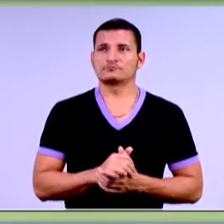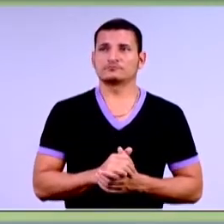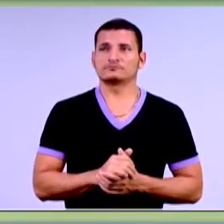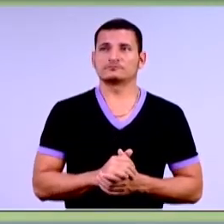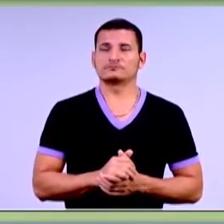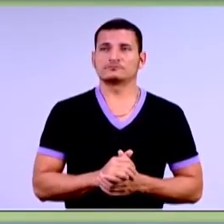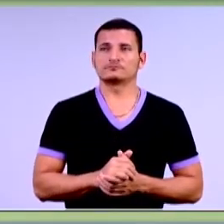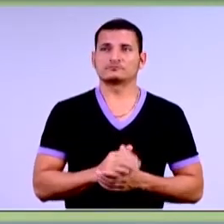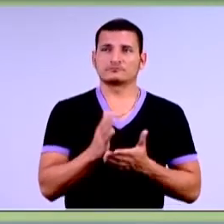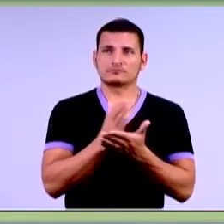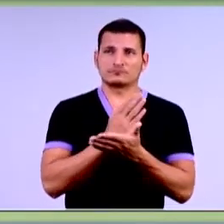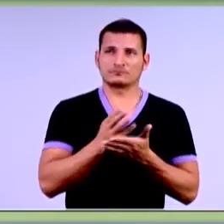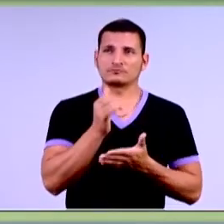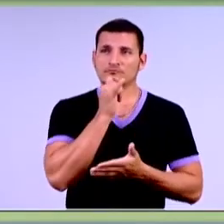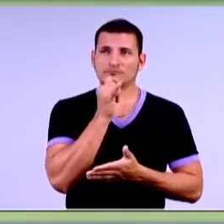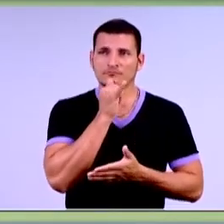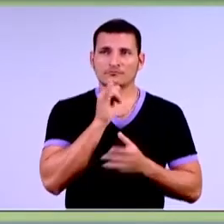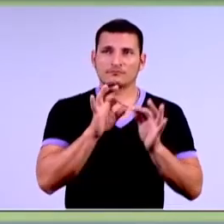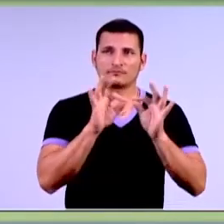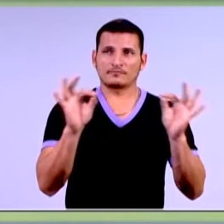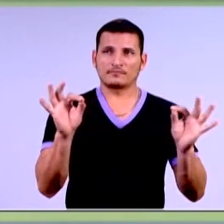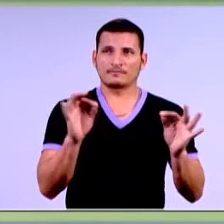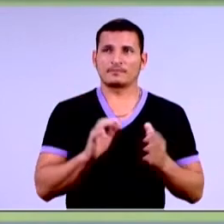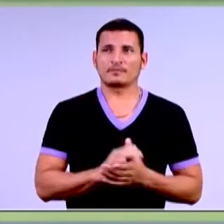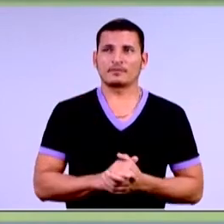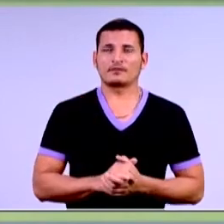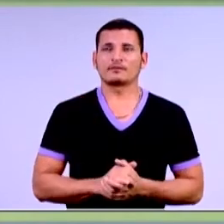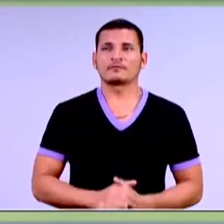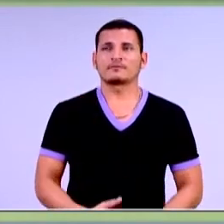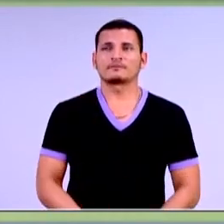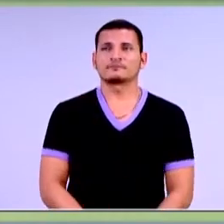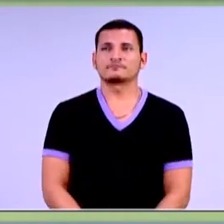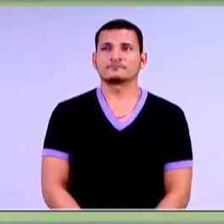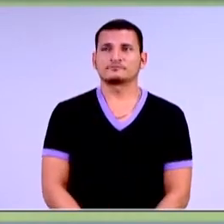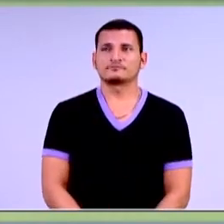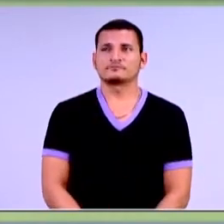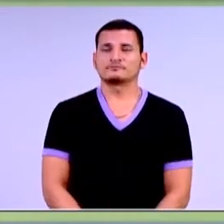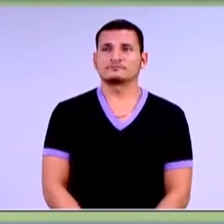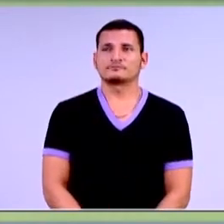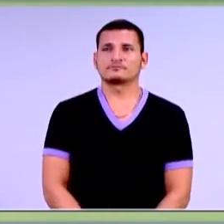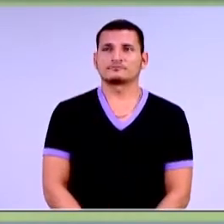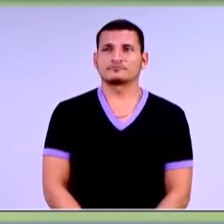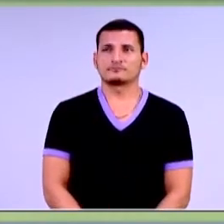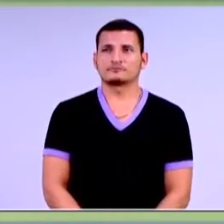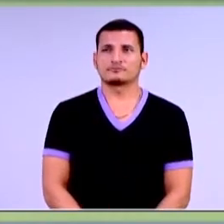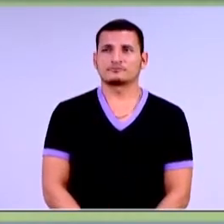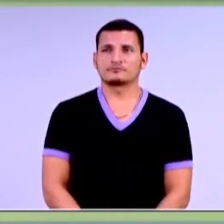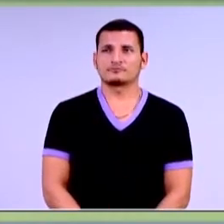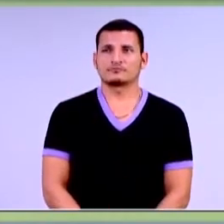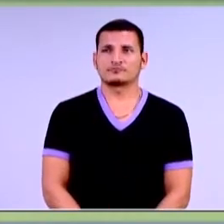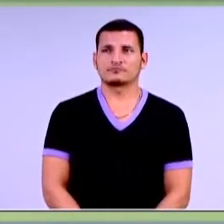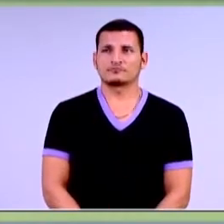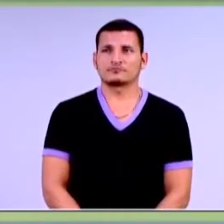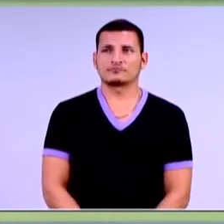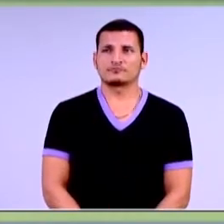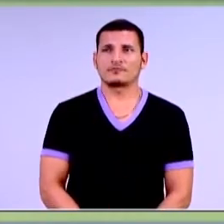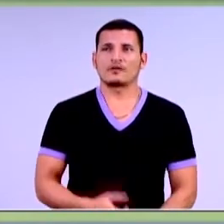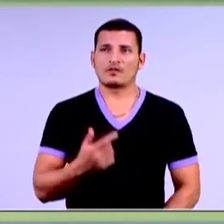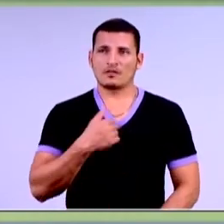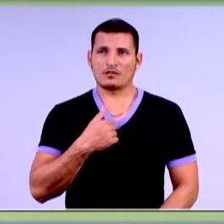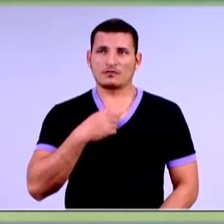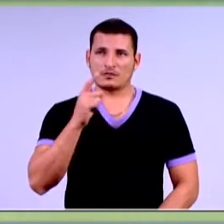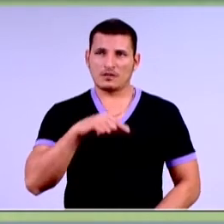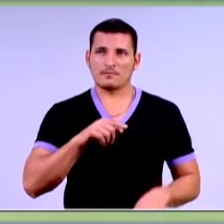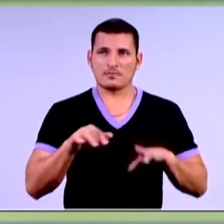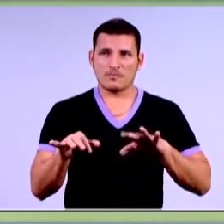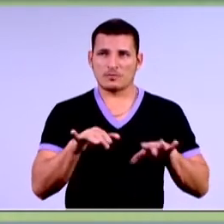alguns exemplos em frases ayan aconterá programa então eu sou um programador